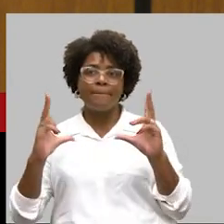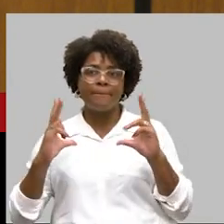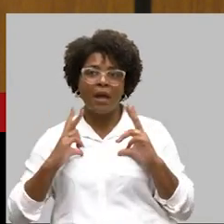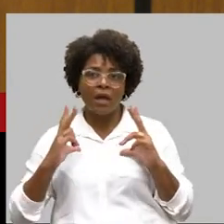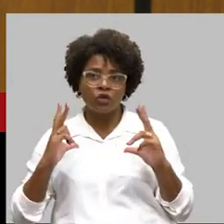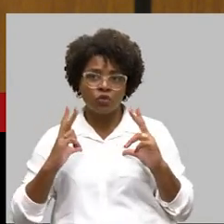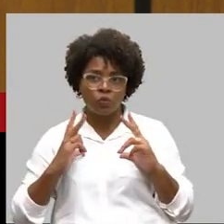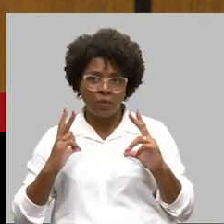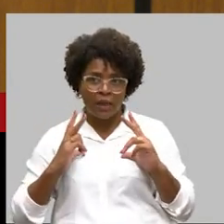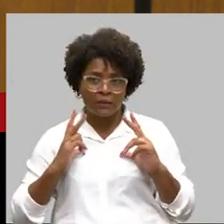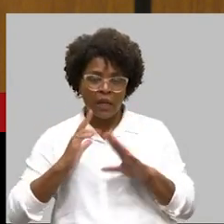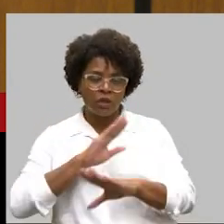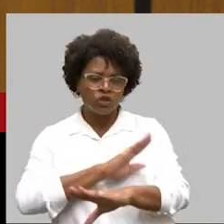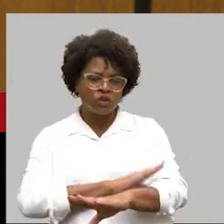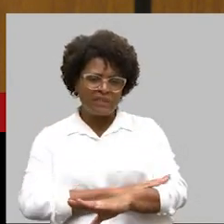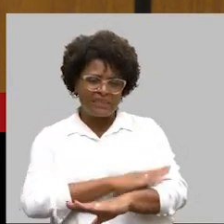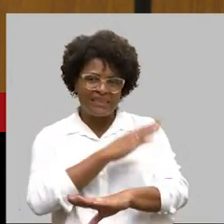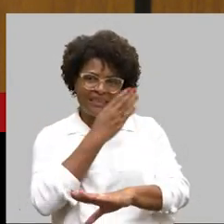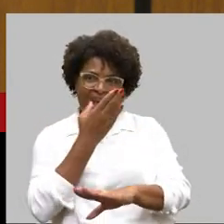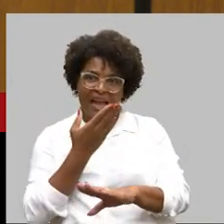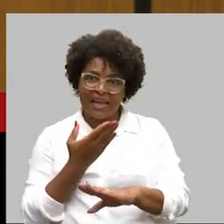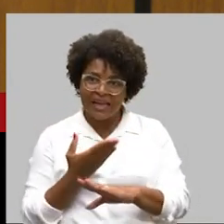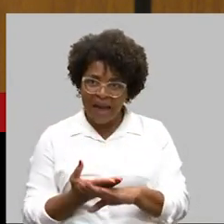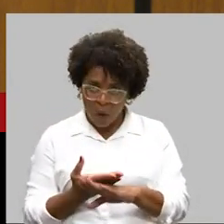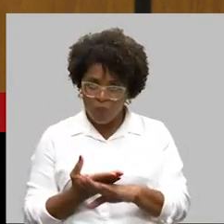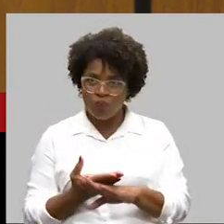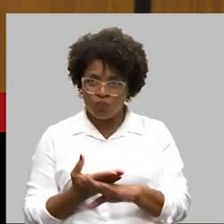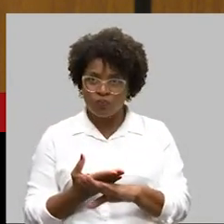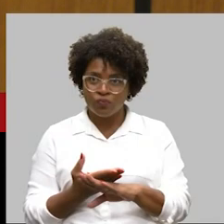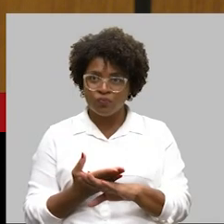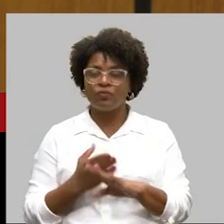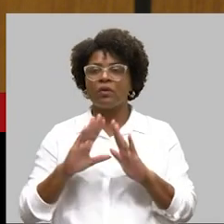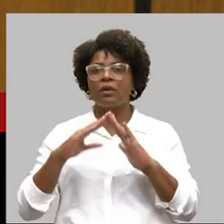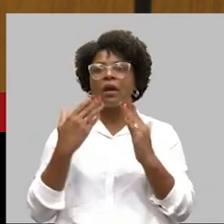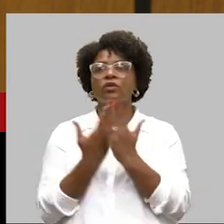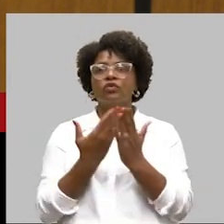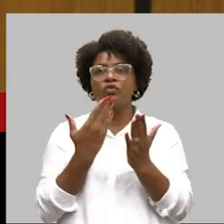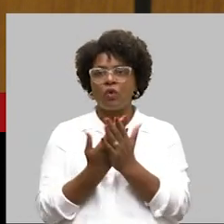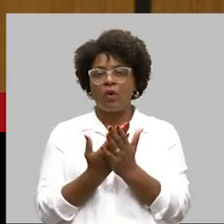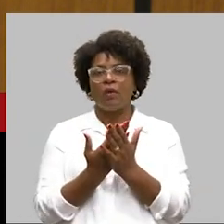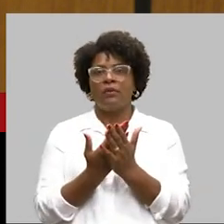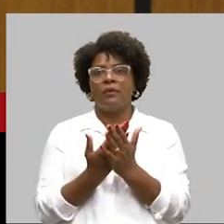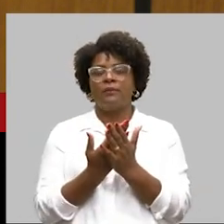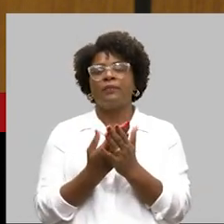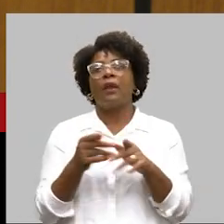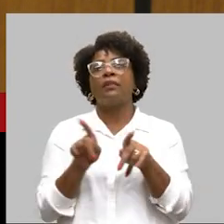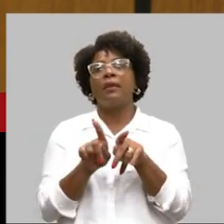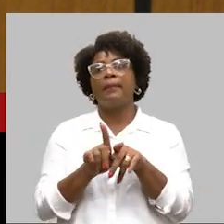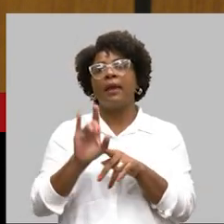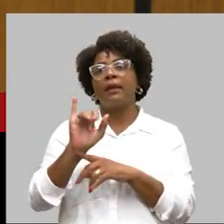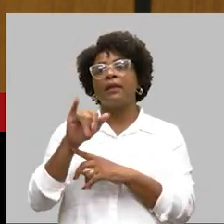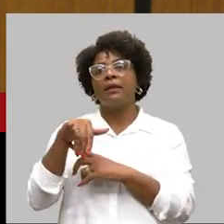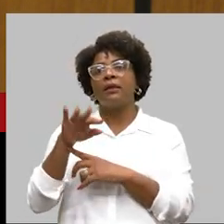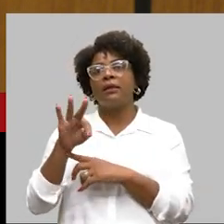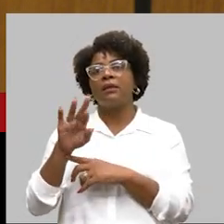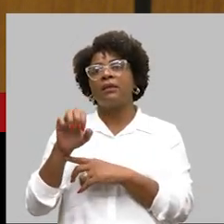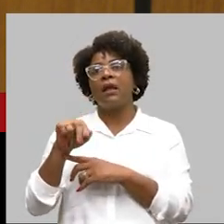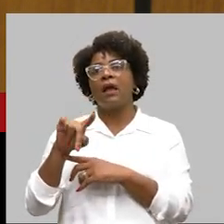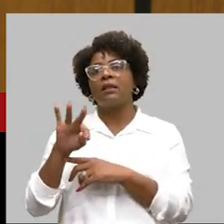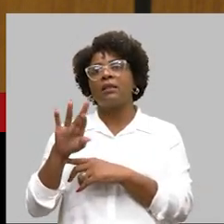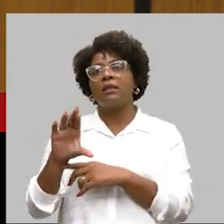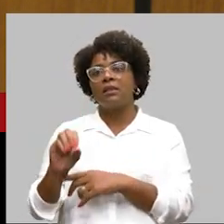em tempo integral e em regime de internato necessitando ao menos de